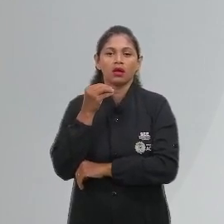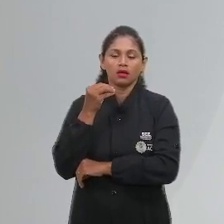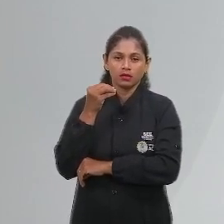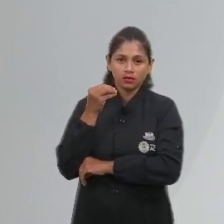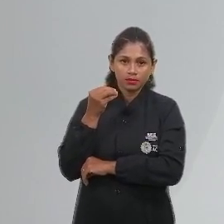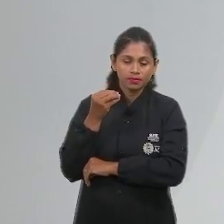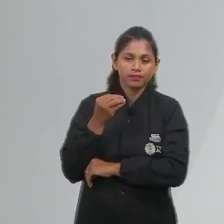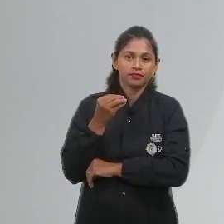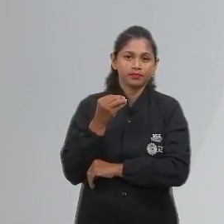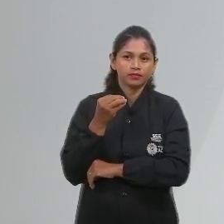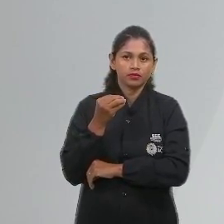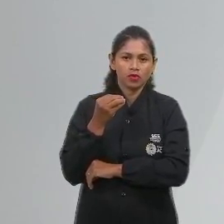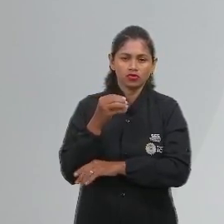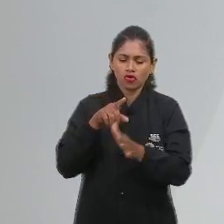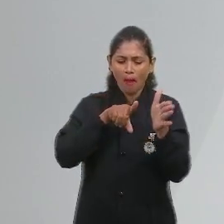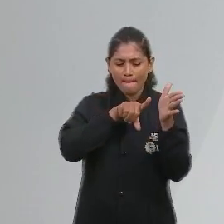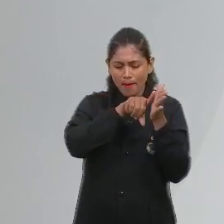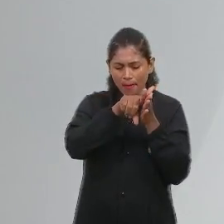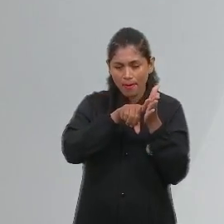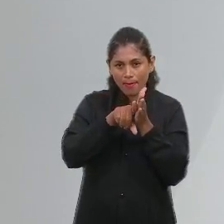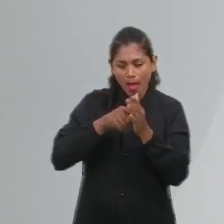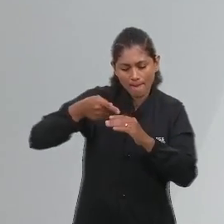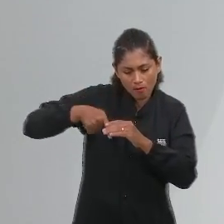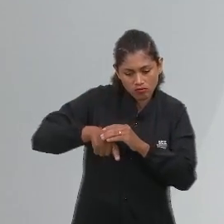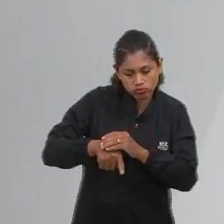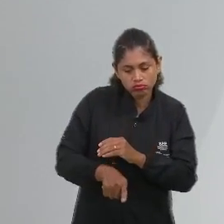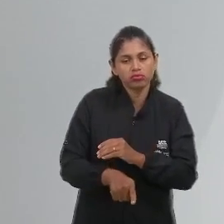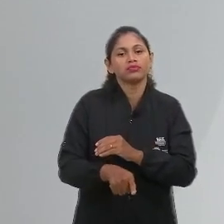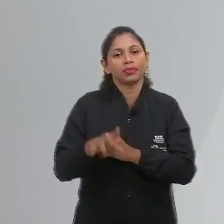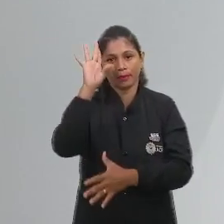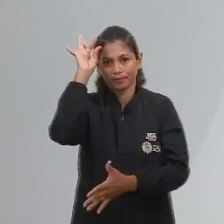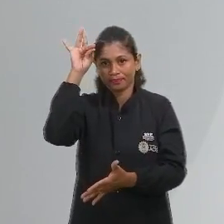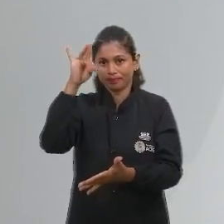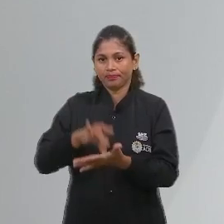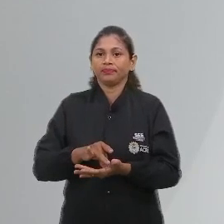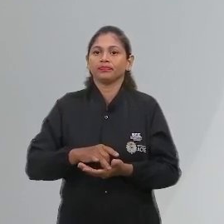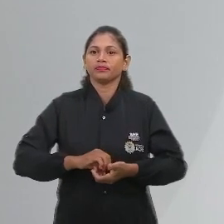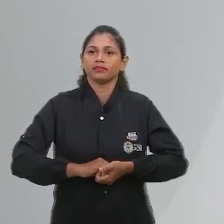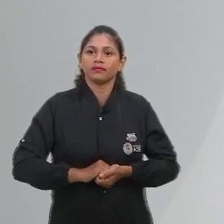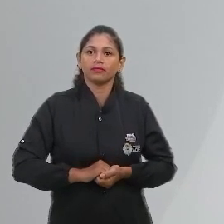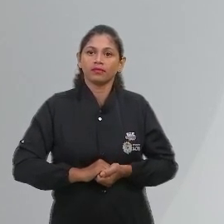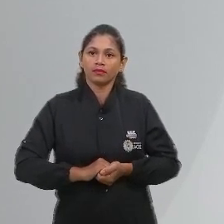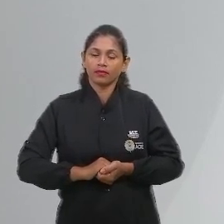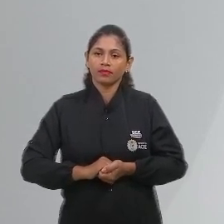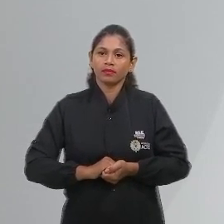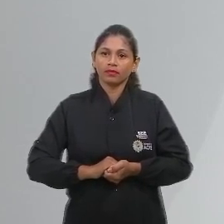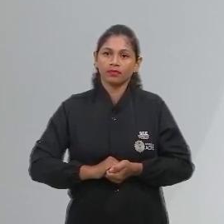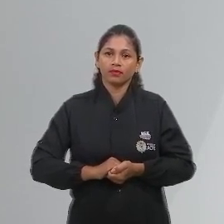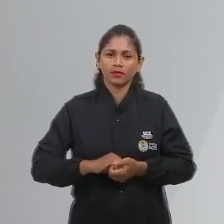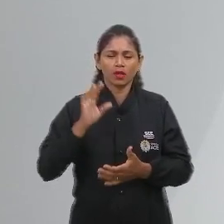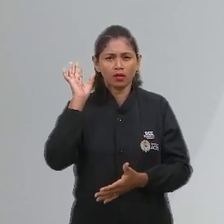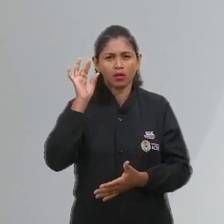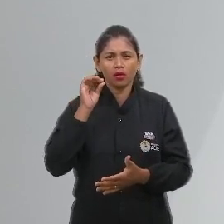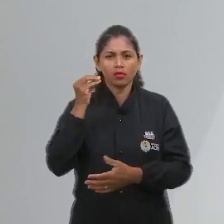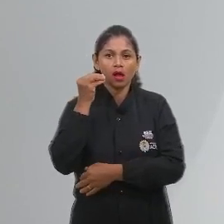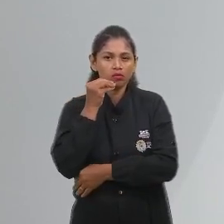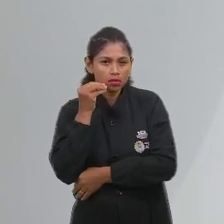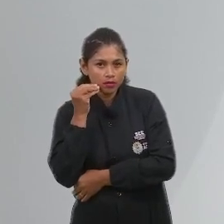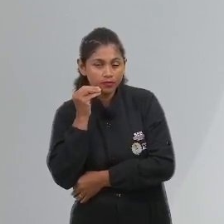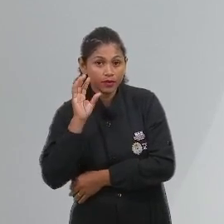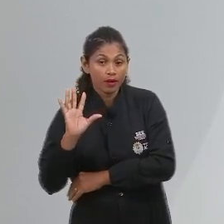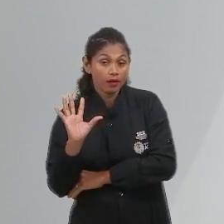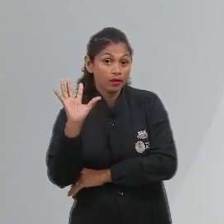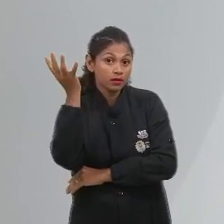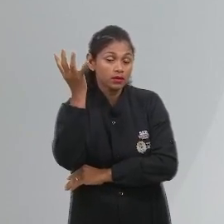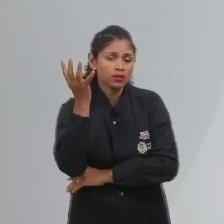no sentido de investigar e desvendar a realidade. A partir do momento que toda essa experimentação ela